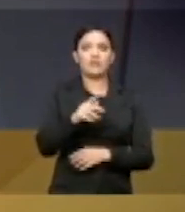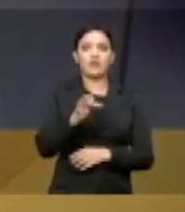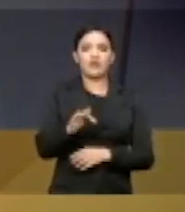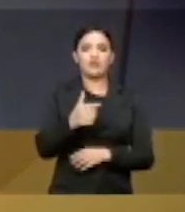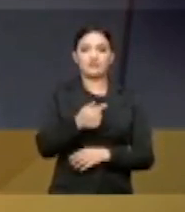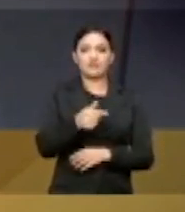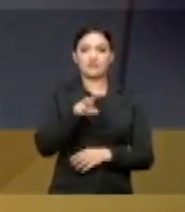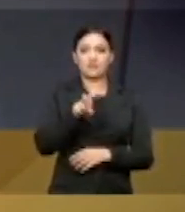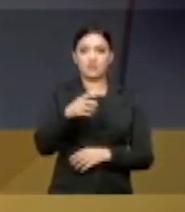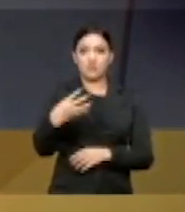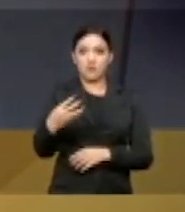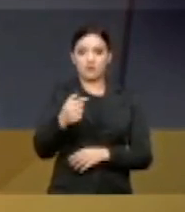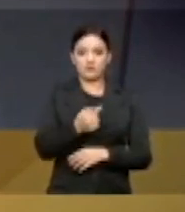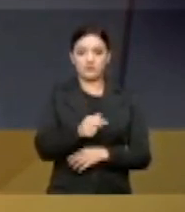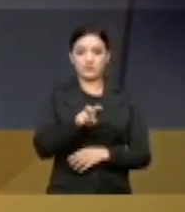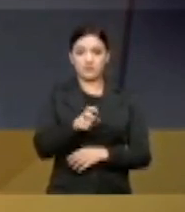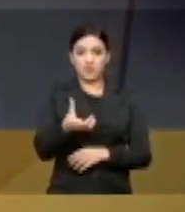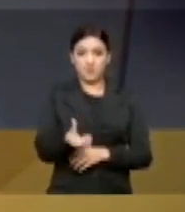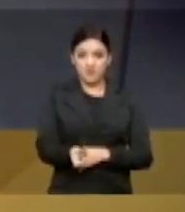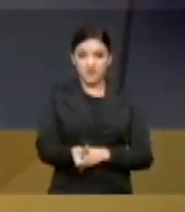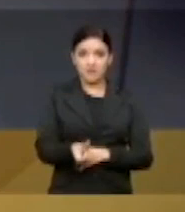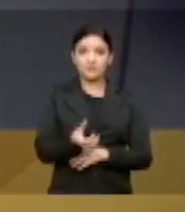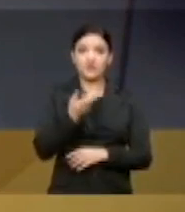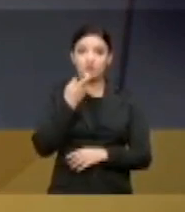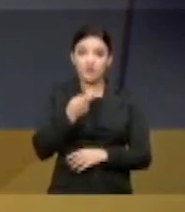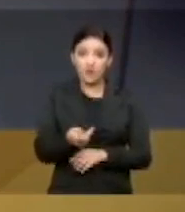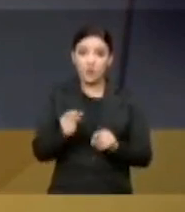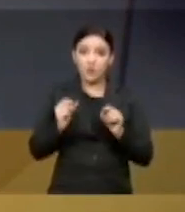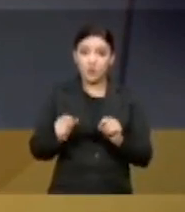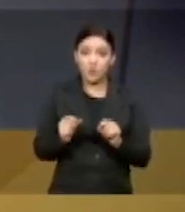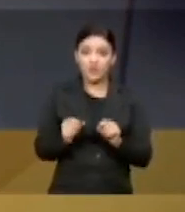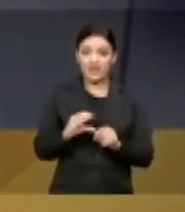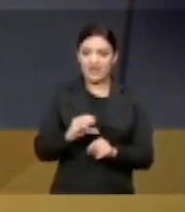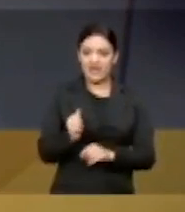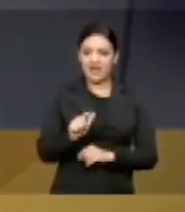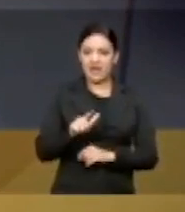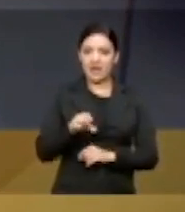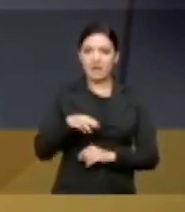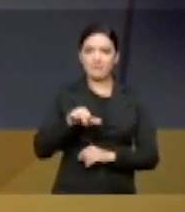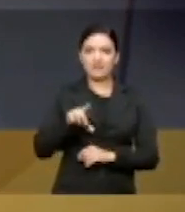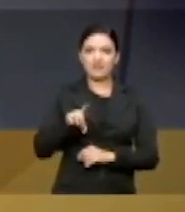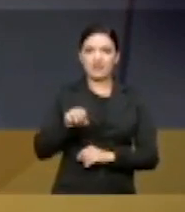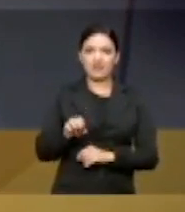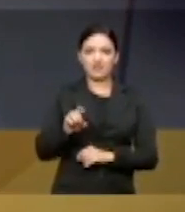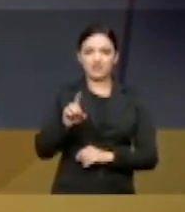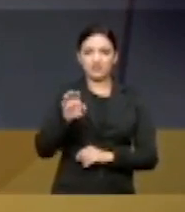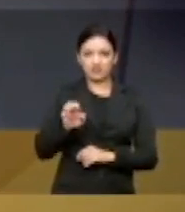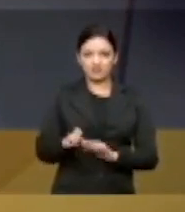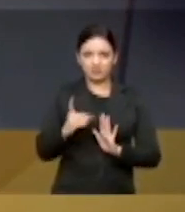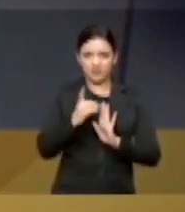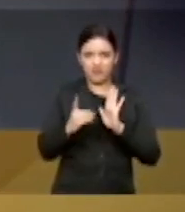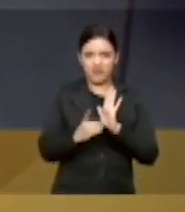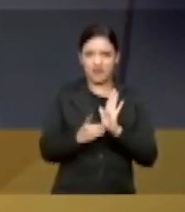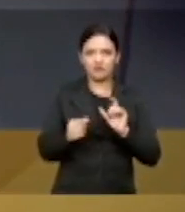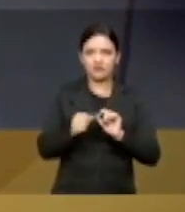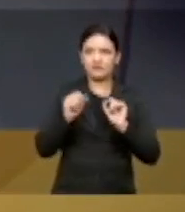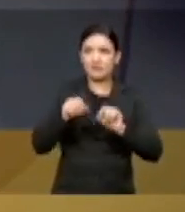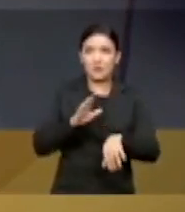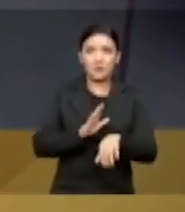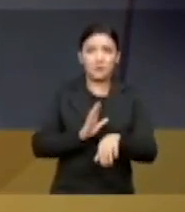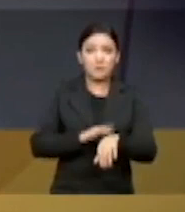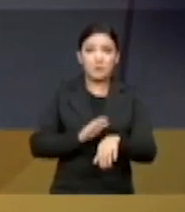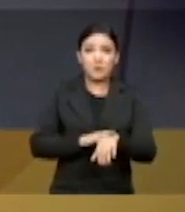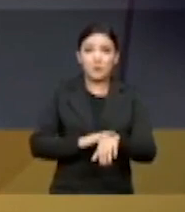754 e 756, a calamidade pública reconhecida pelo Congresso Nacional em decreto legislativo decorreu